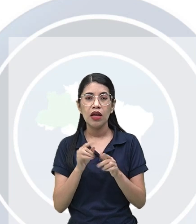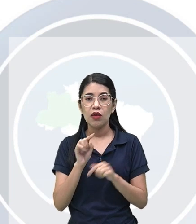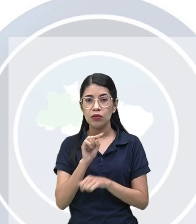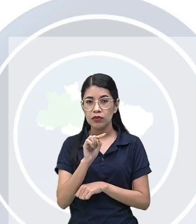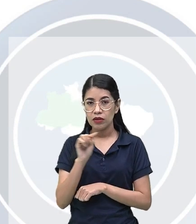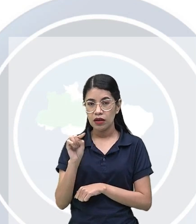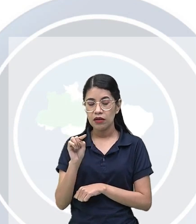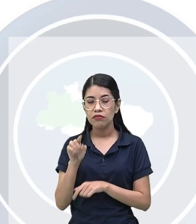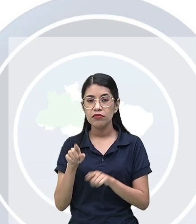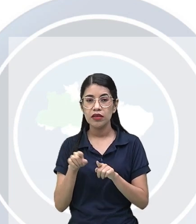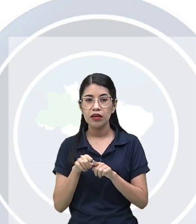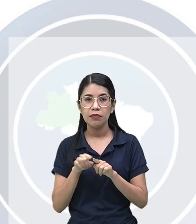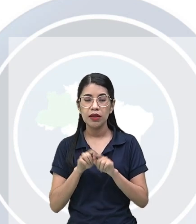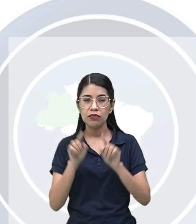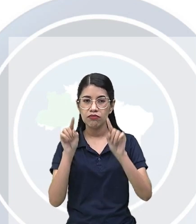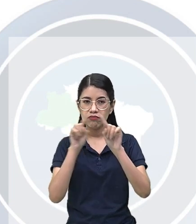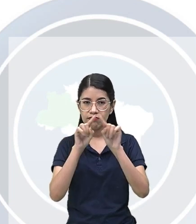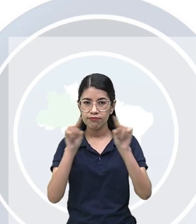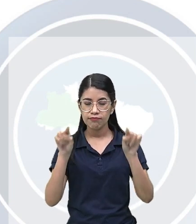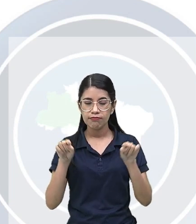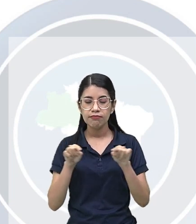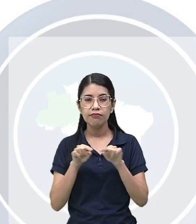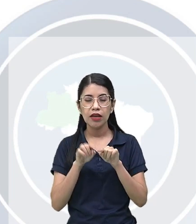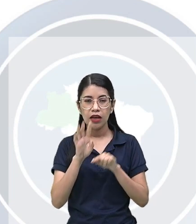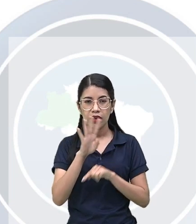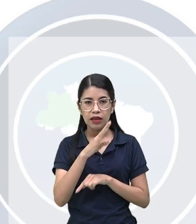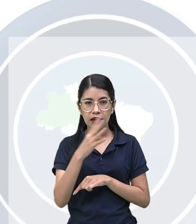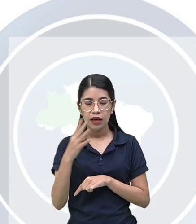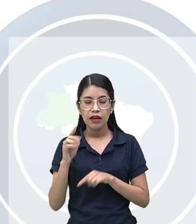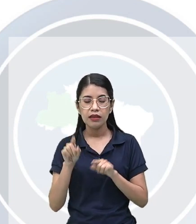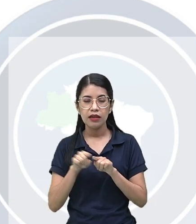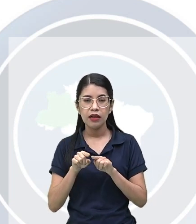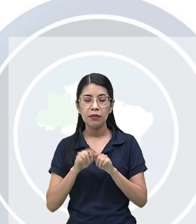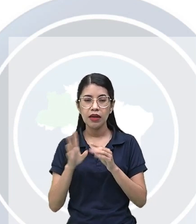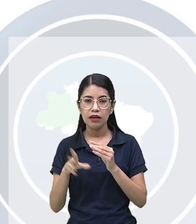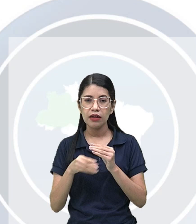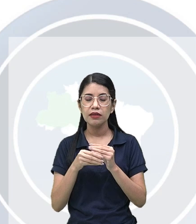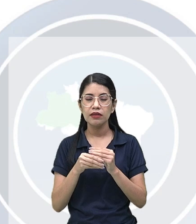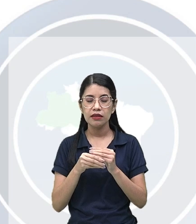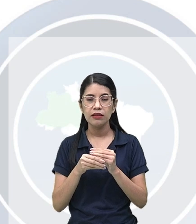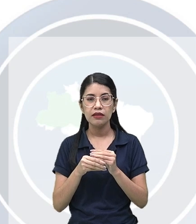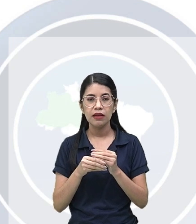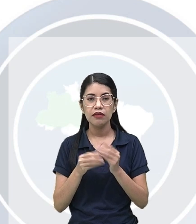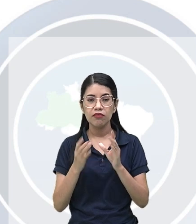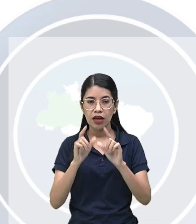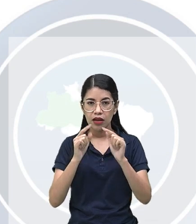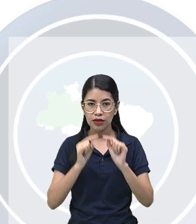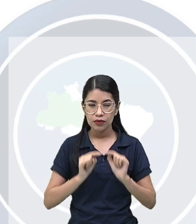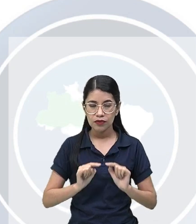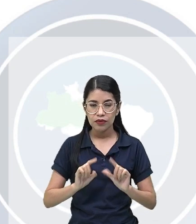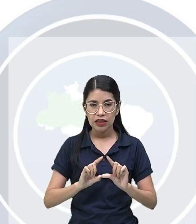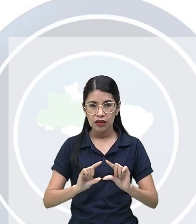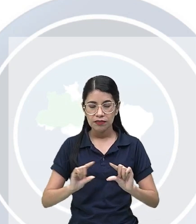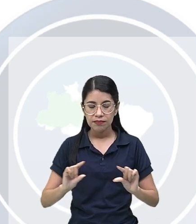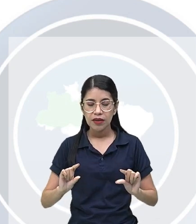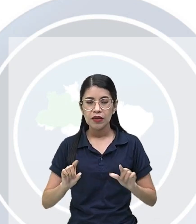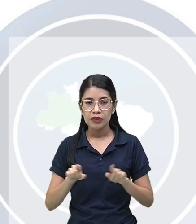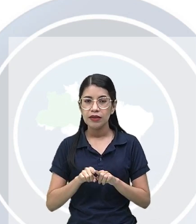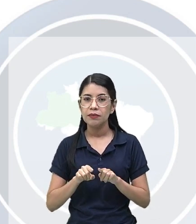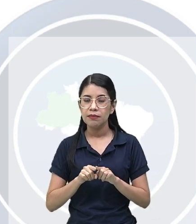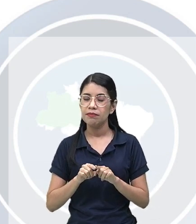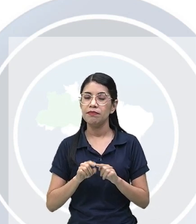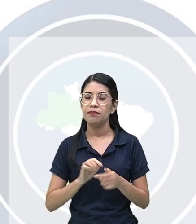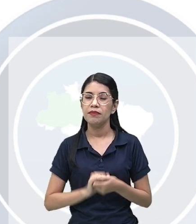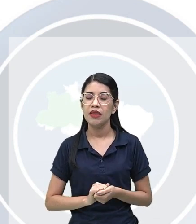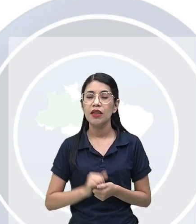nós vimos lá no cabeçalho, você vai inserir no campo de observações, como foi abordado ali, né? Na nossa TV interativa.